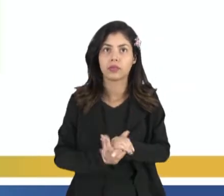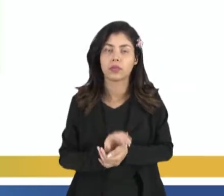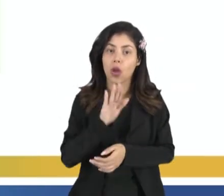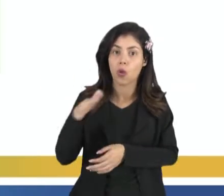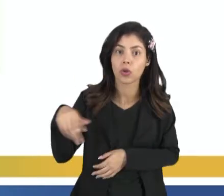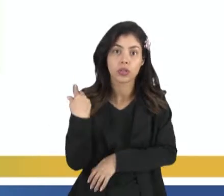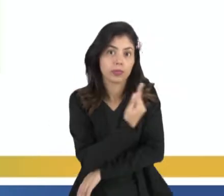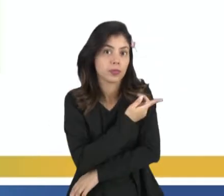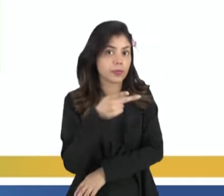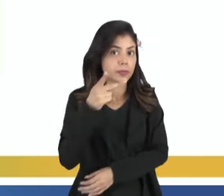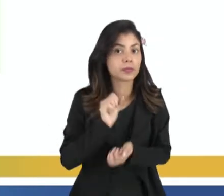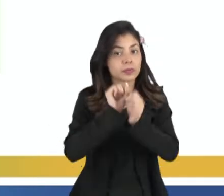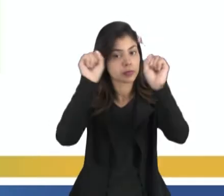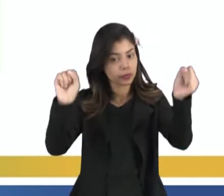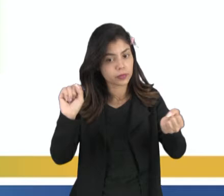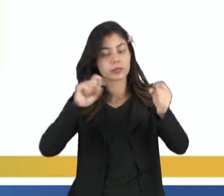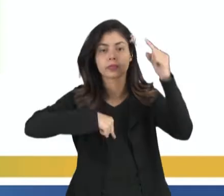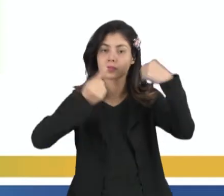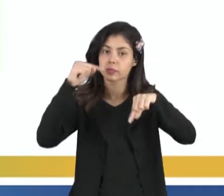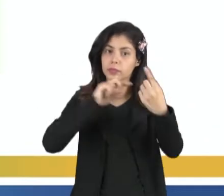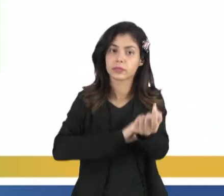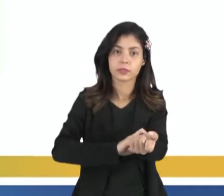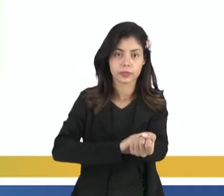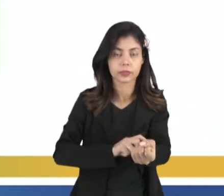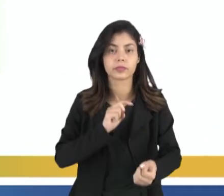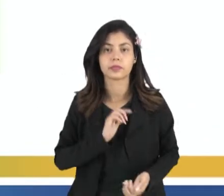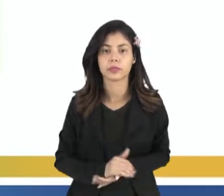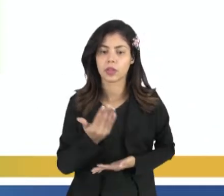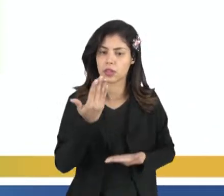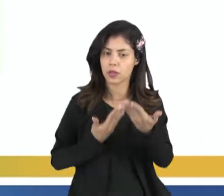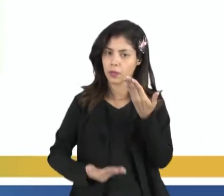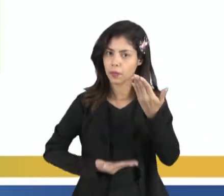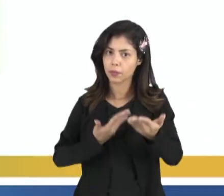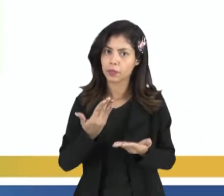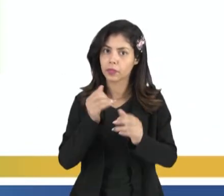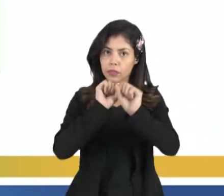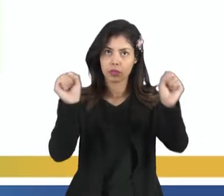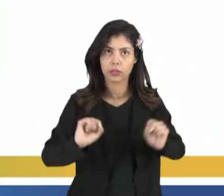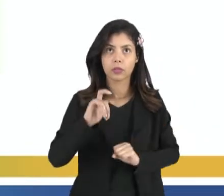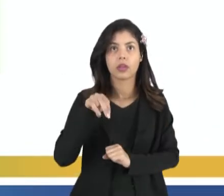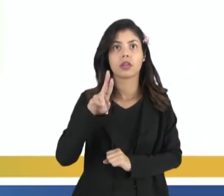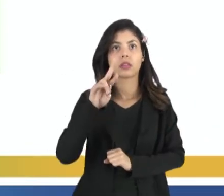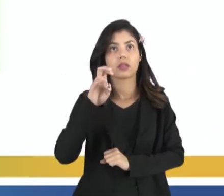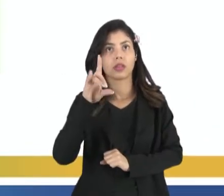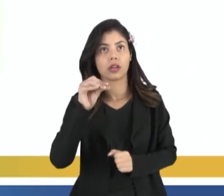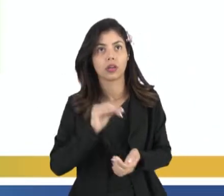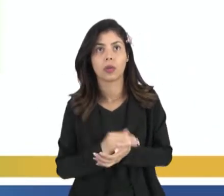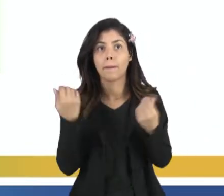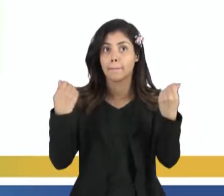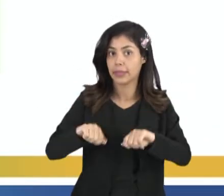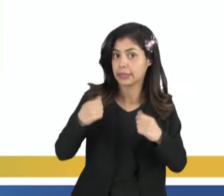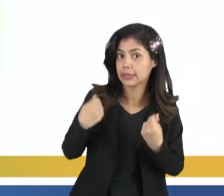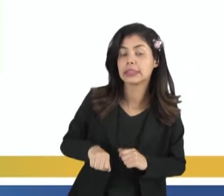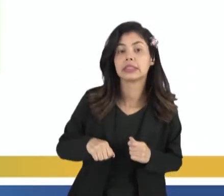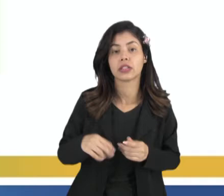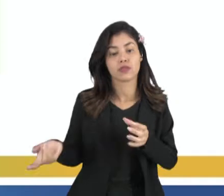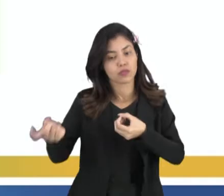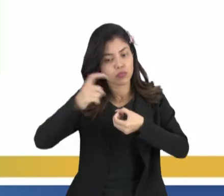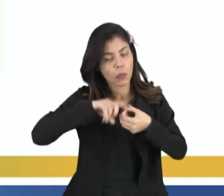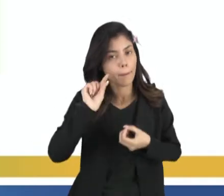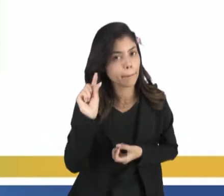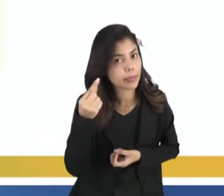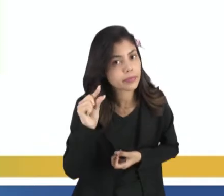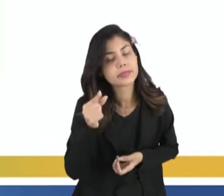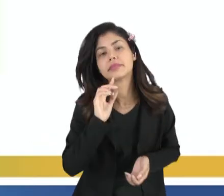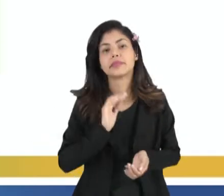gente fala sobre o sistema nervoso, apesar de a gente estar falando dessa relação dele com o sistema endócrino, é importante a gente voltar mais